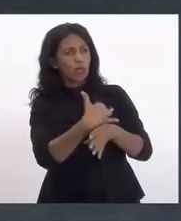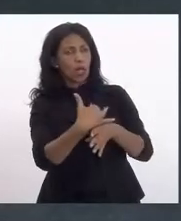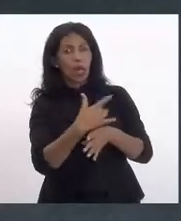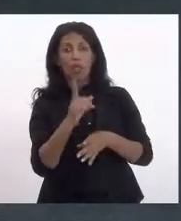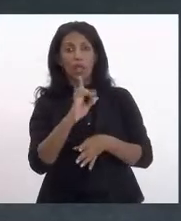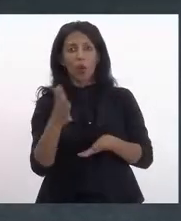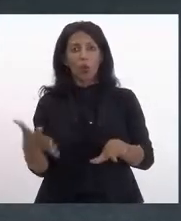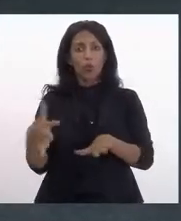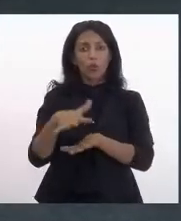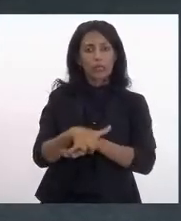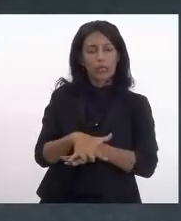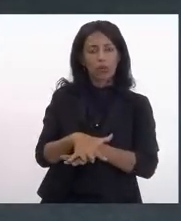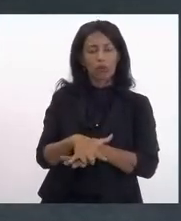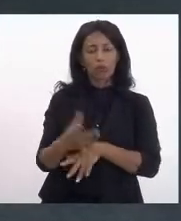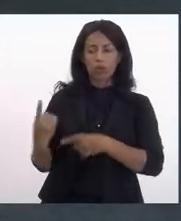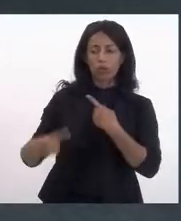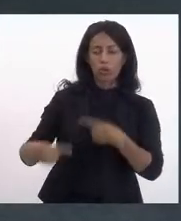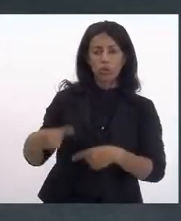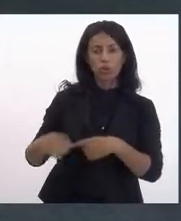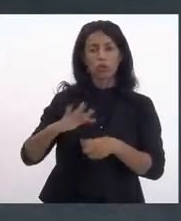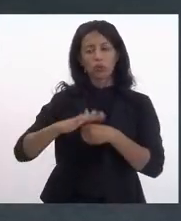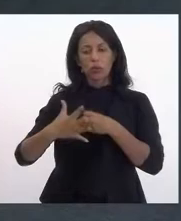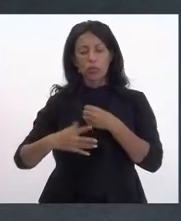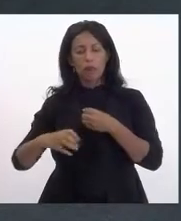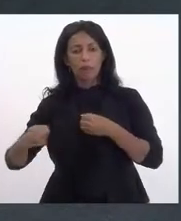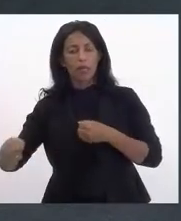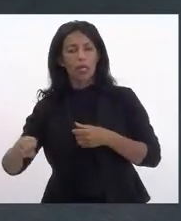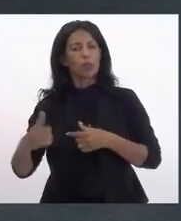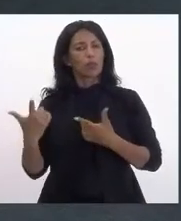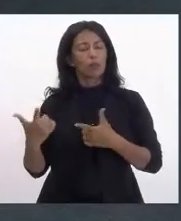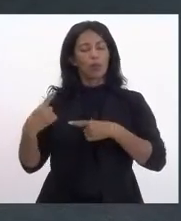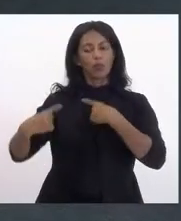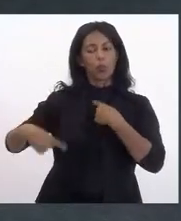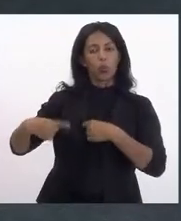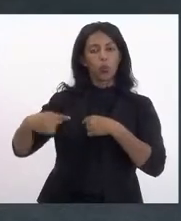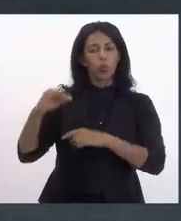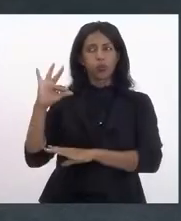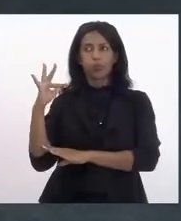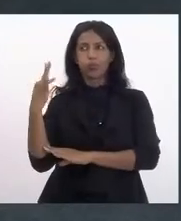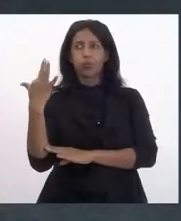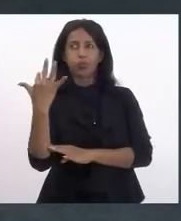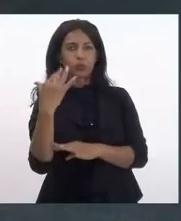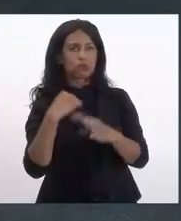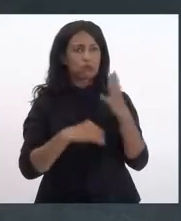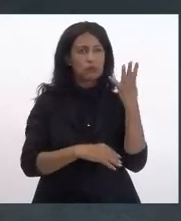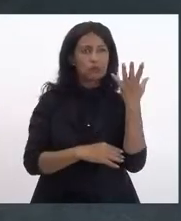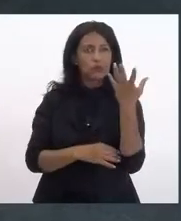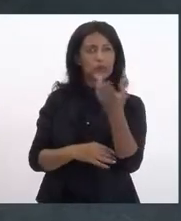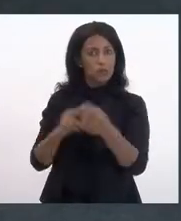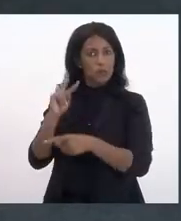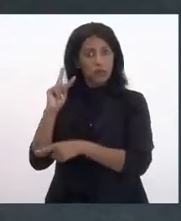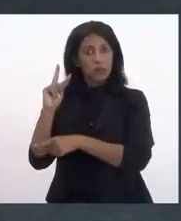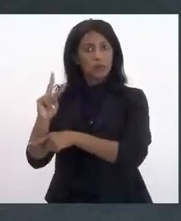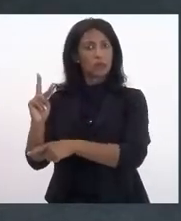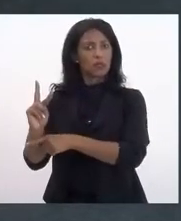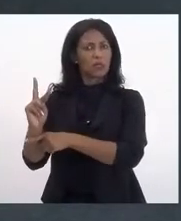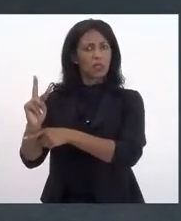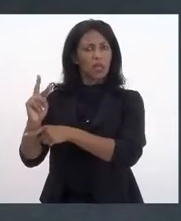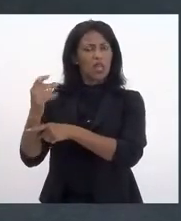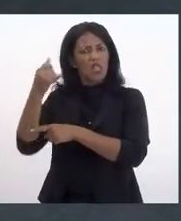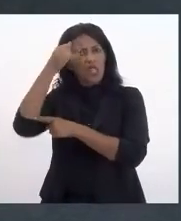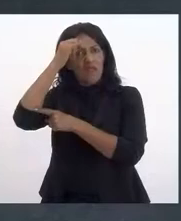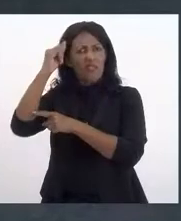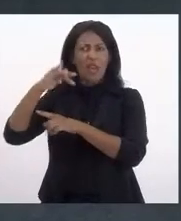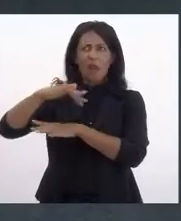inclusão, para a discussão do saneamento, para a discussão do meio ambiente, até para a prevenção de deslizamento